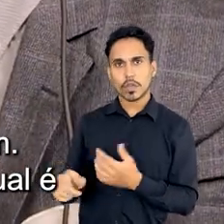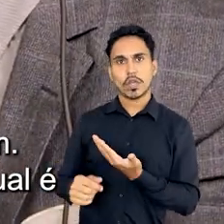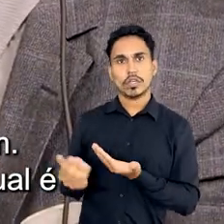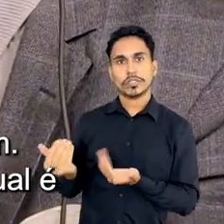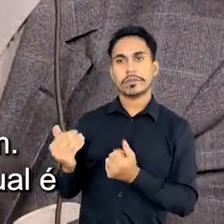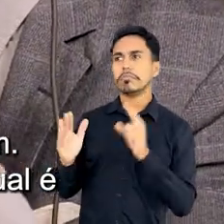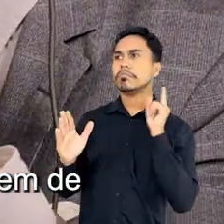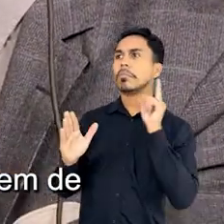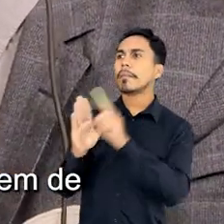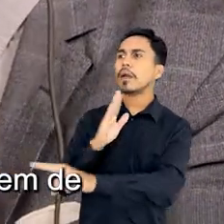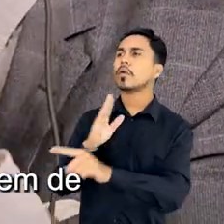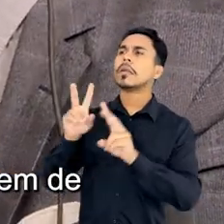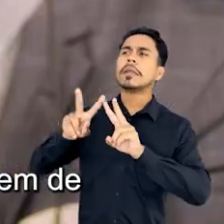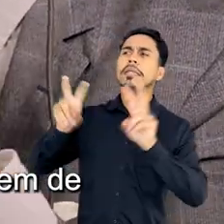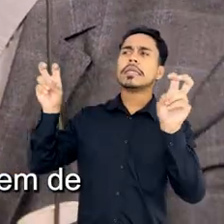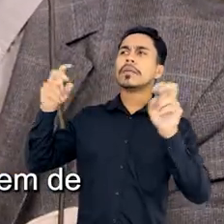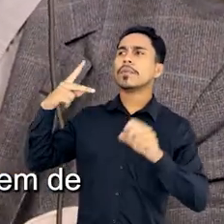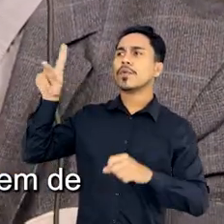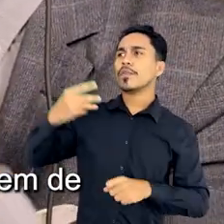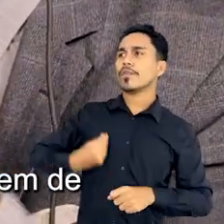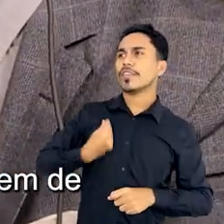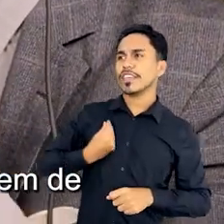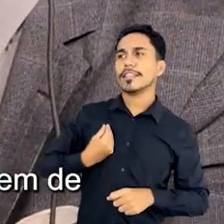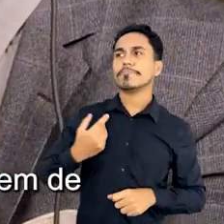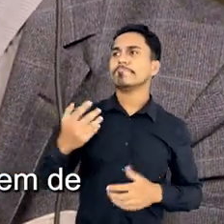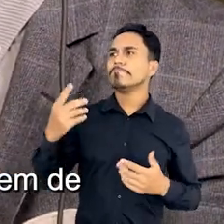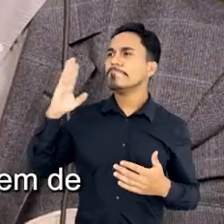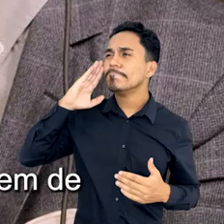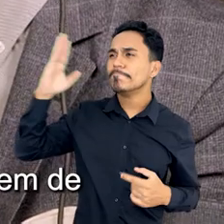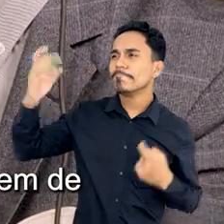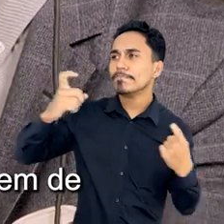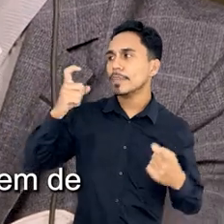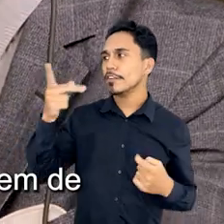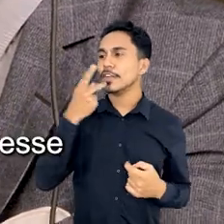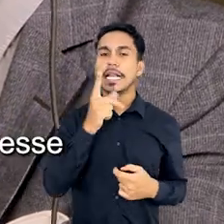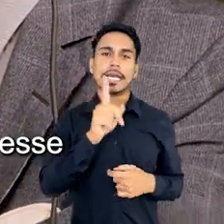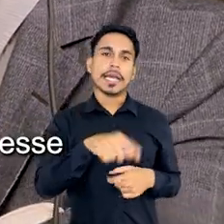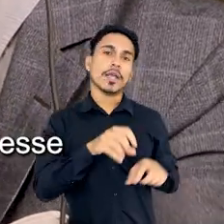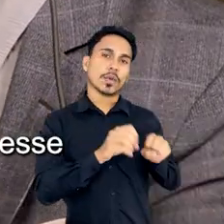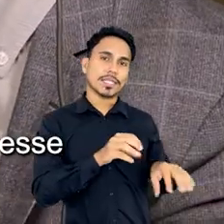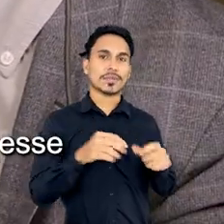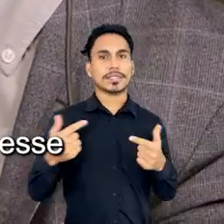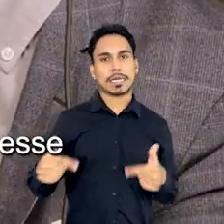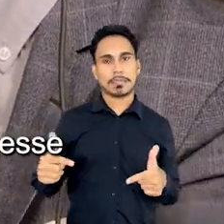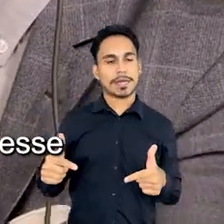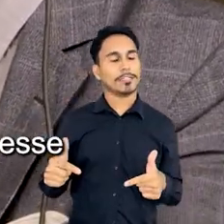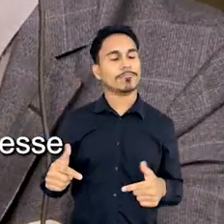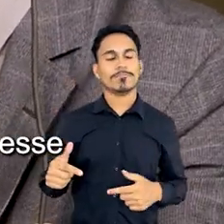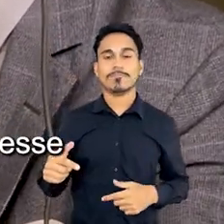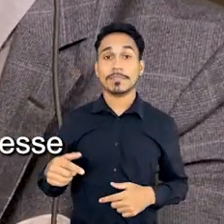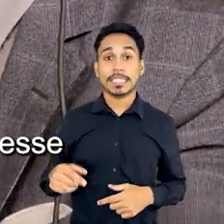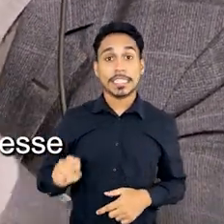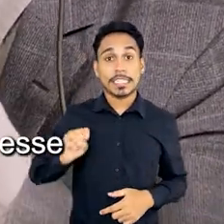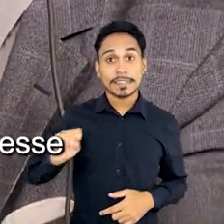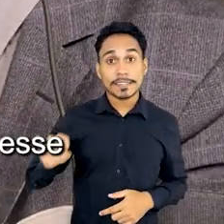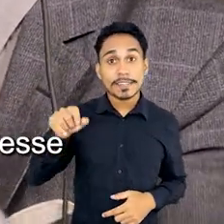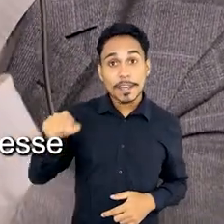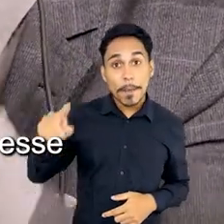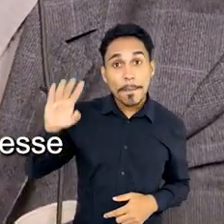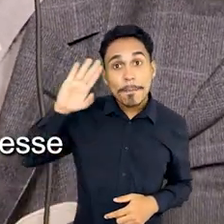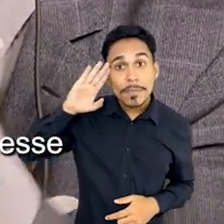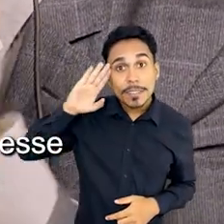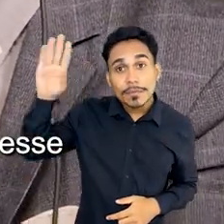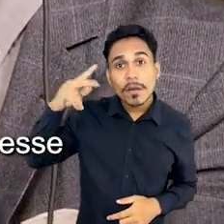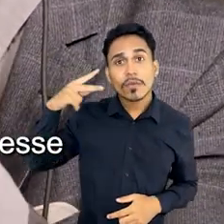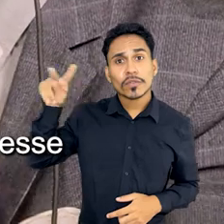jovem qual qual é a principal tema da vida dele ele vai dizer que é educação e trabalho especialmente um jovem de graduação ou de curso técnico é o trabalho se essa